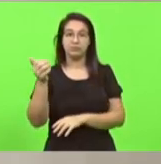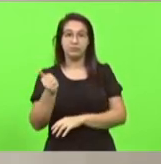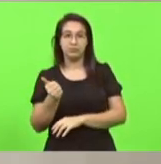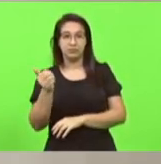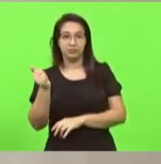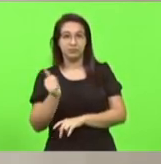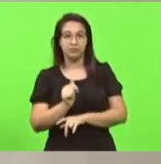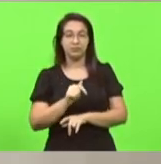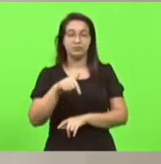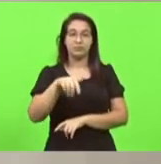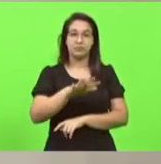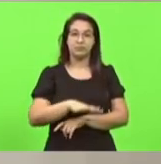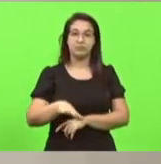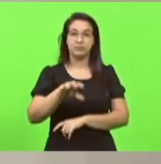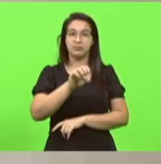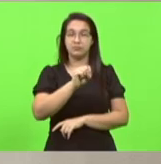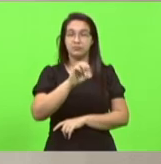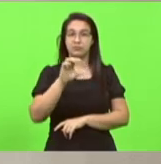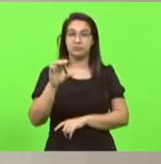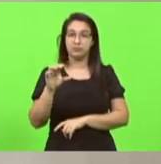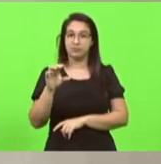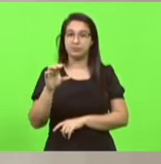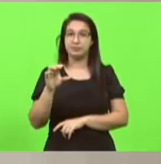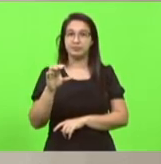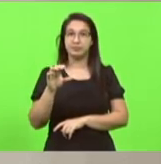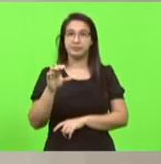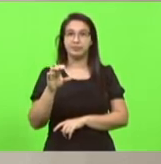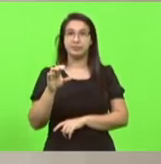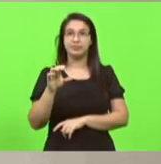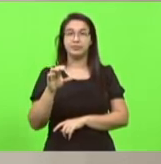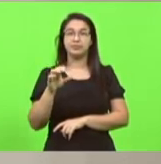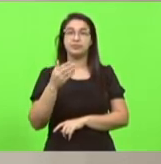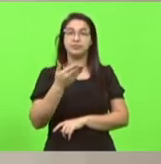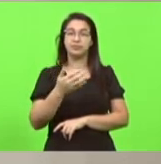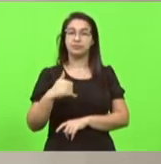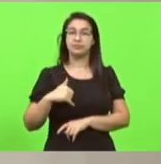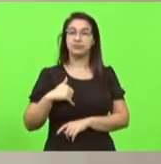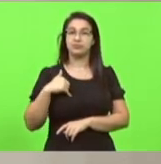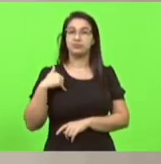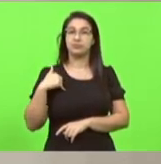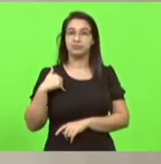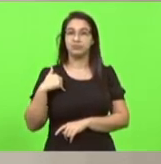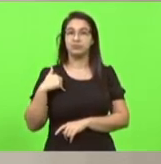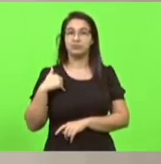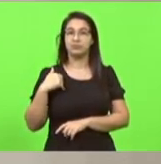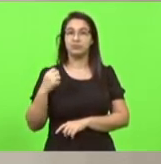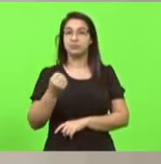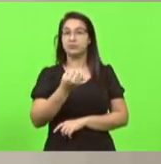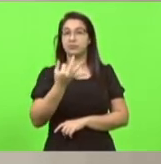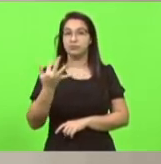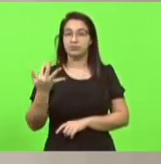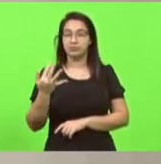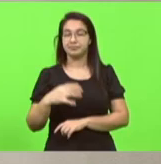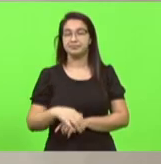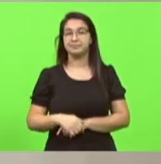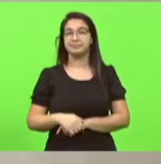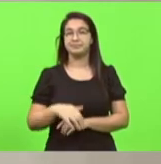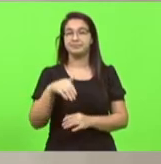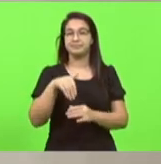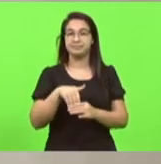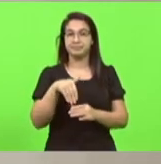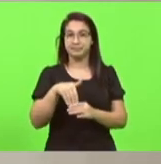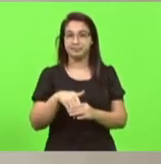do Estado de Santa Catarina, a fim de majorar a idade dos beneficiários. Em votação?